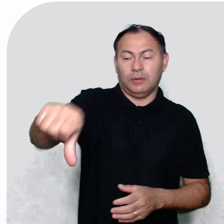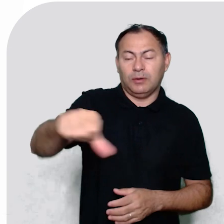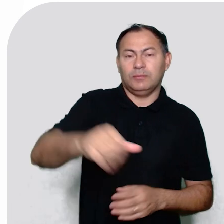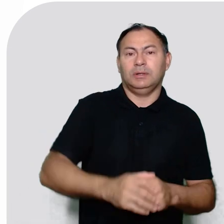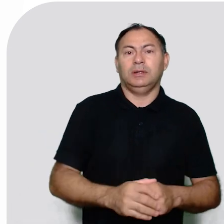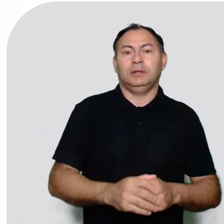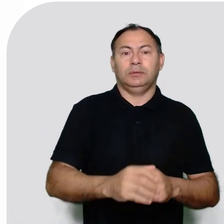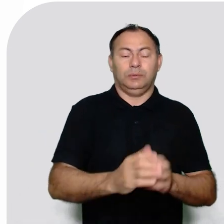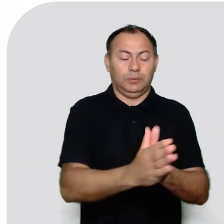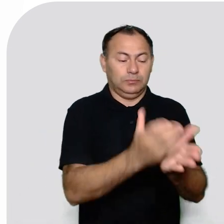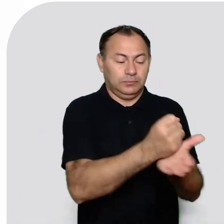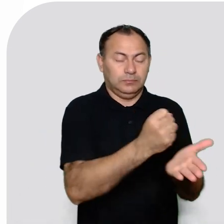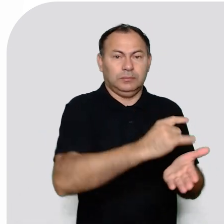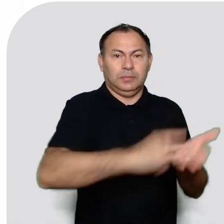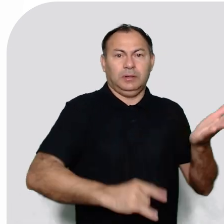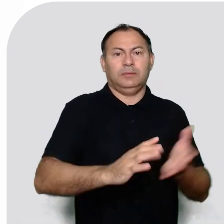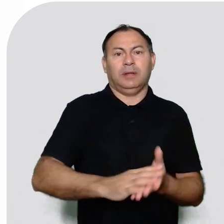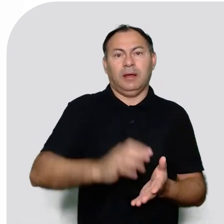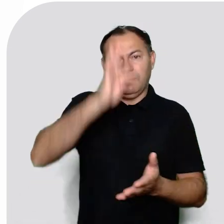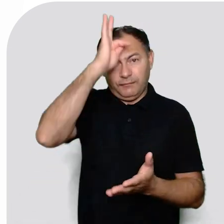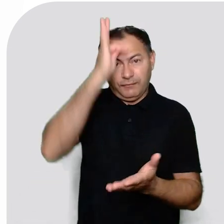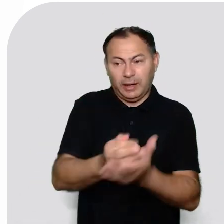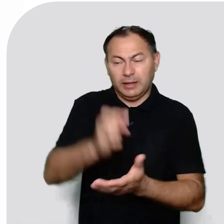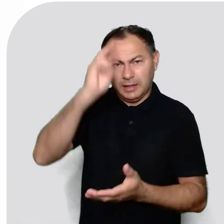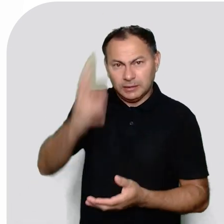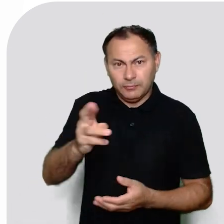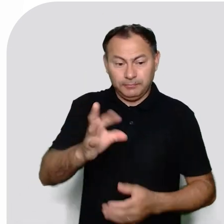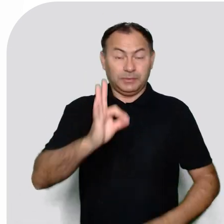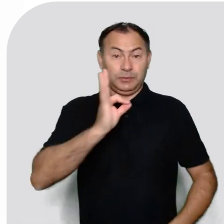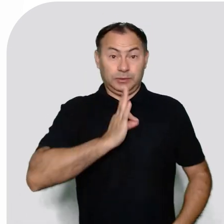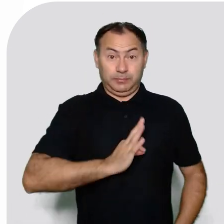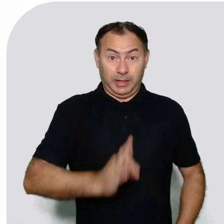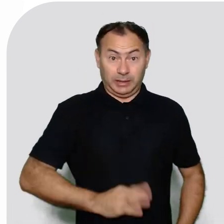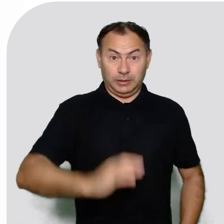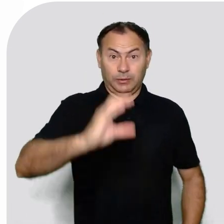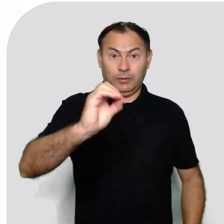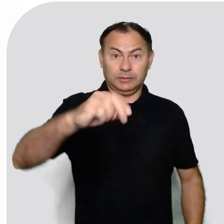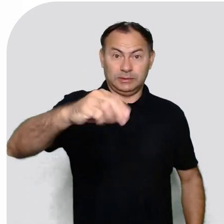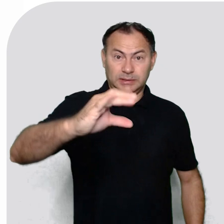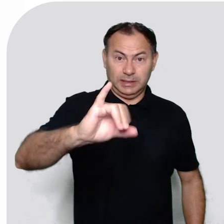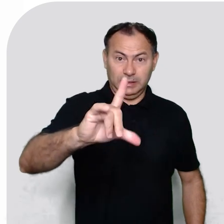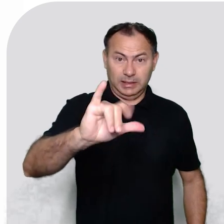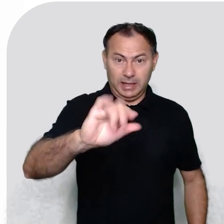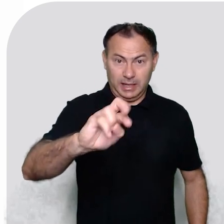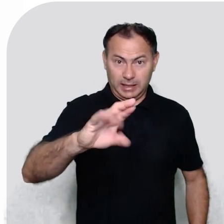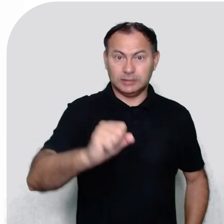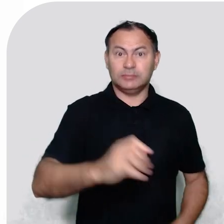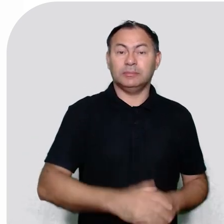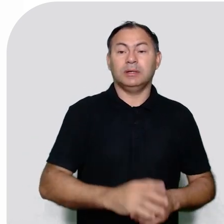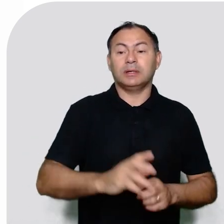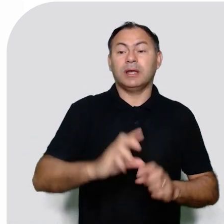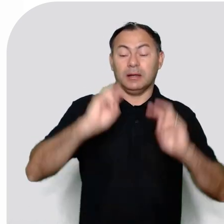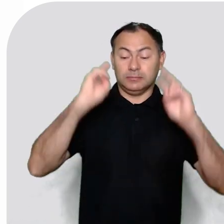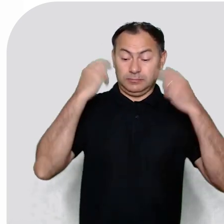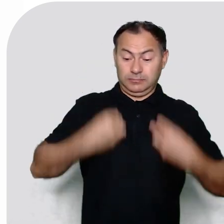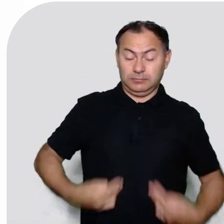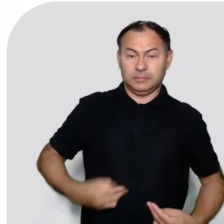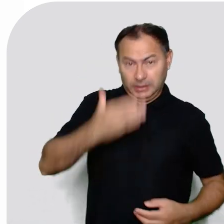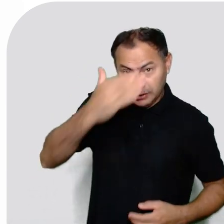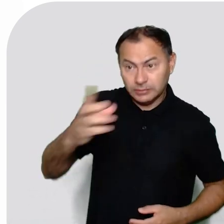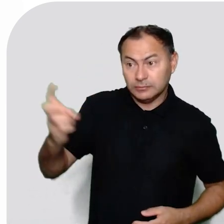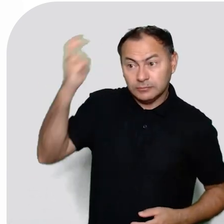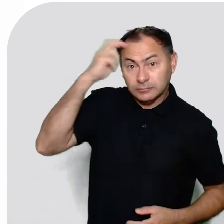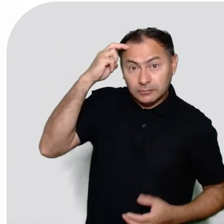et Spes. Os padres conciliares afirmam que o ser humano, mediante a cultura, dedicando-se